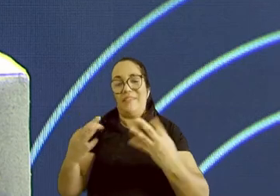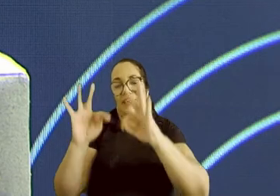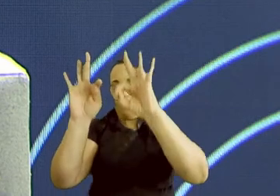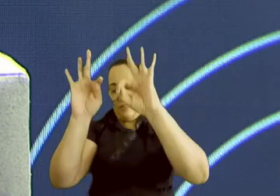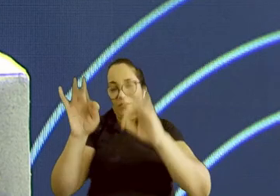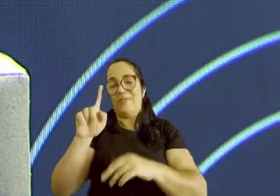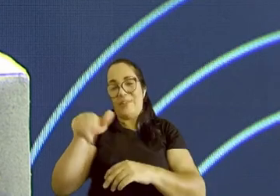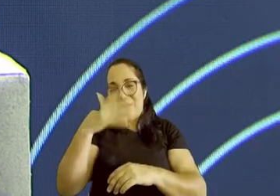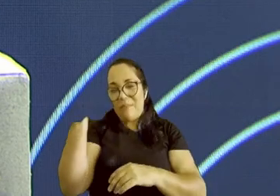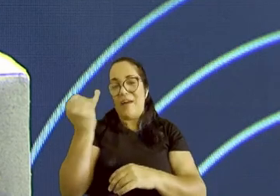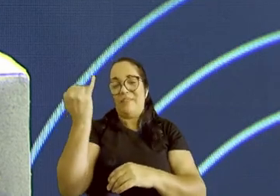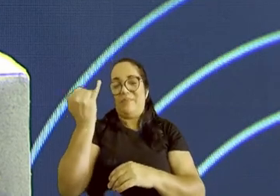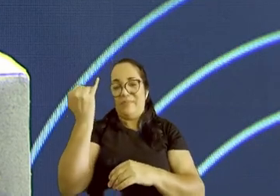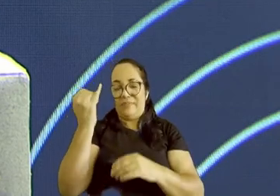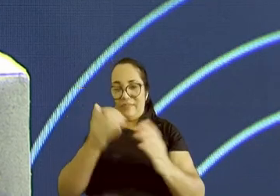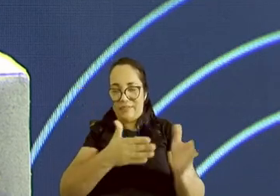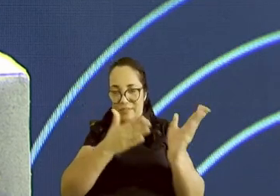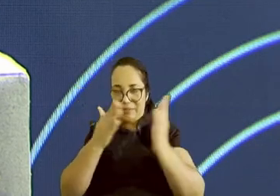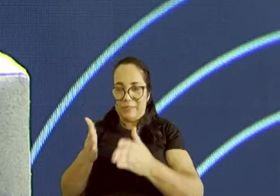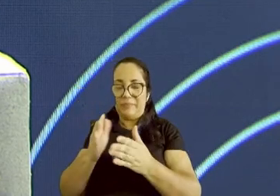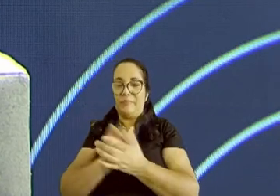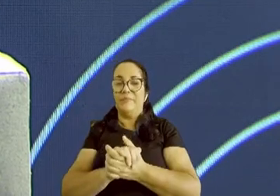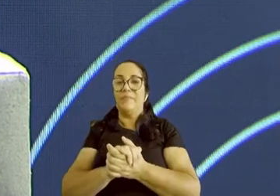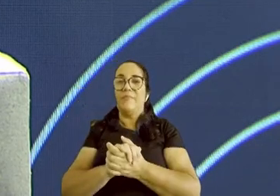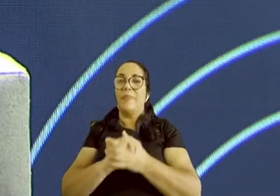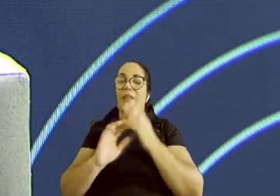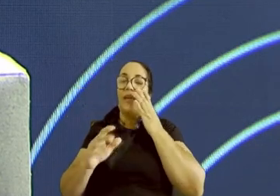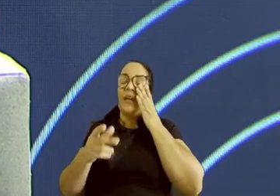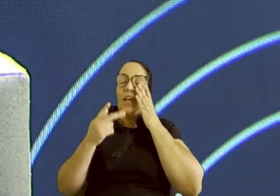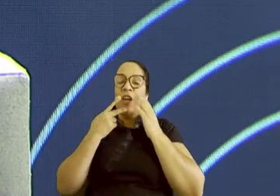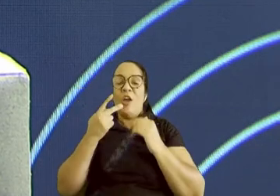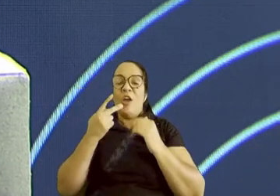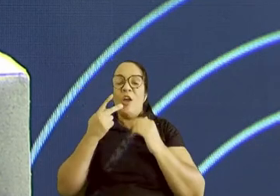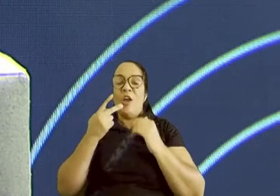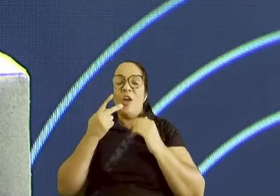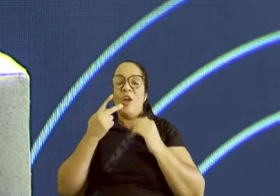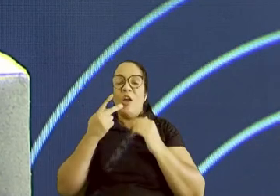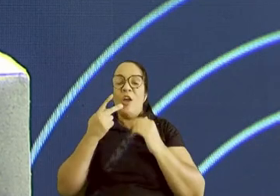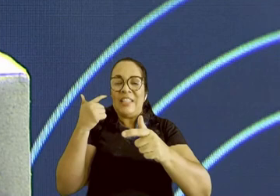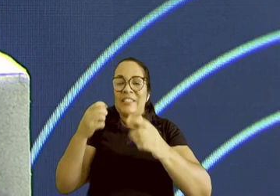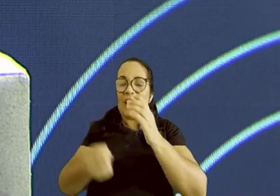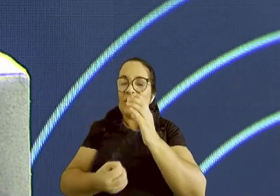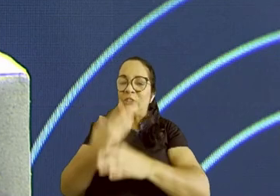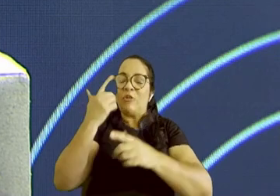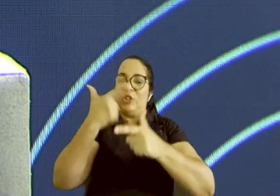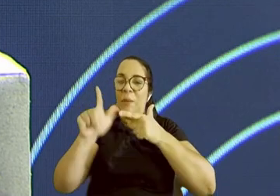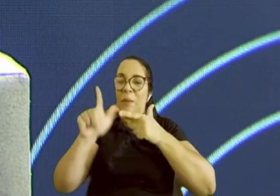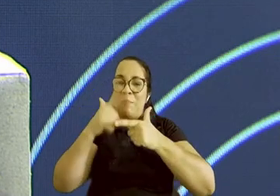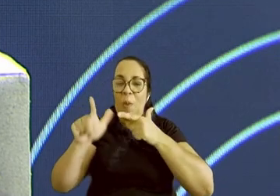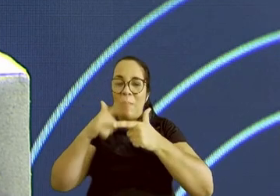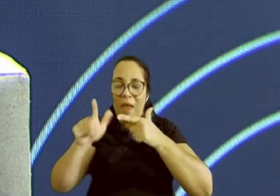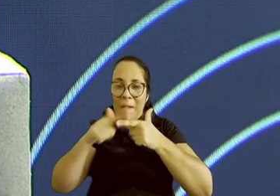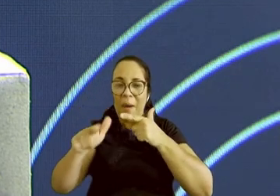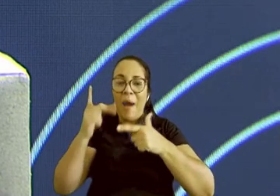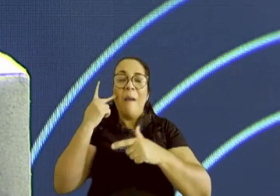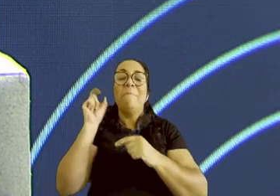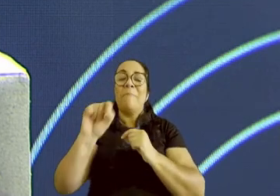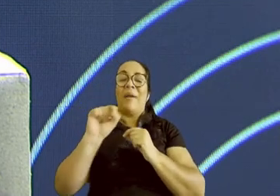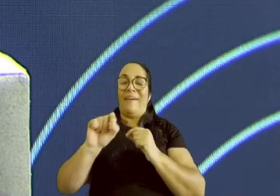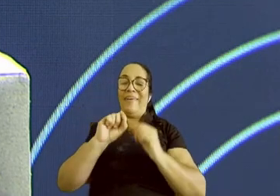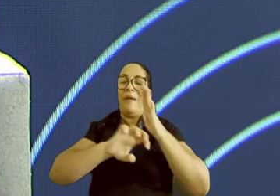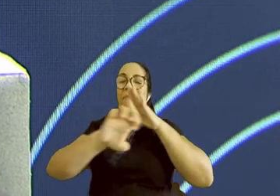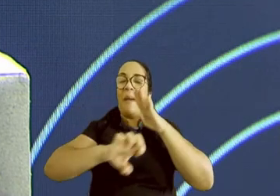costumo falar que que Mares calmos não fazem bons marinheiros né eu acho que esse cenário que a gente vive hoje é muito